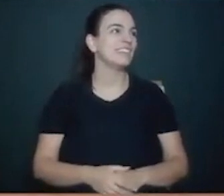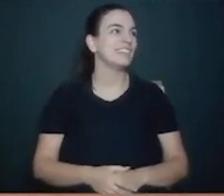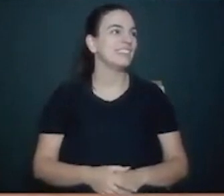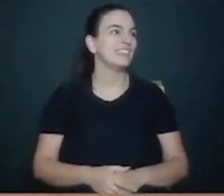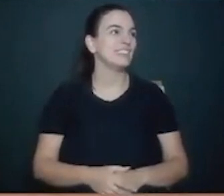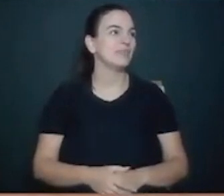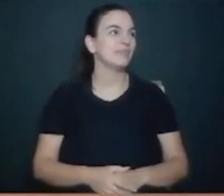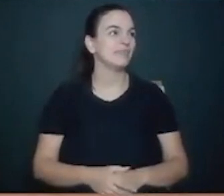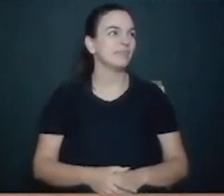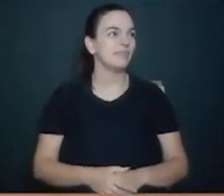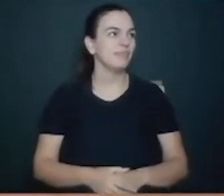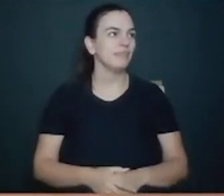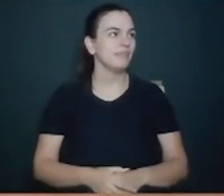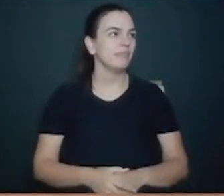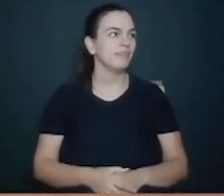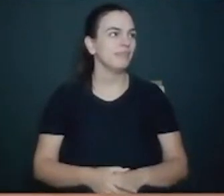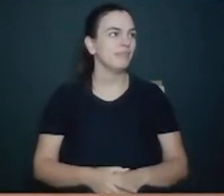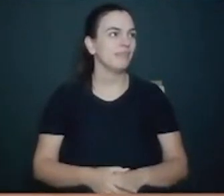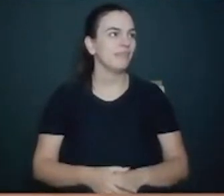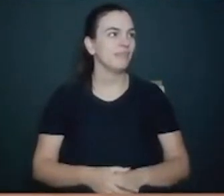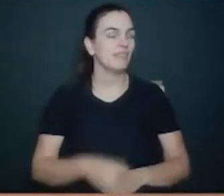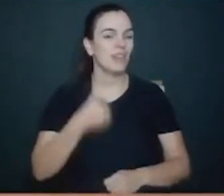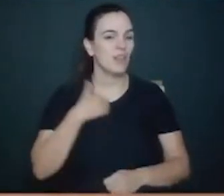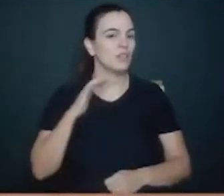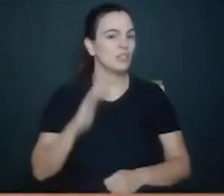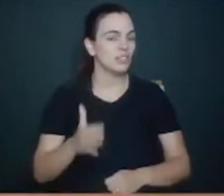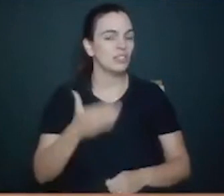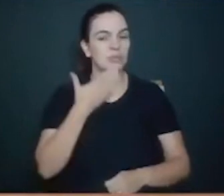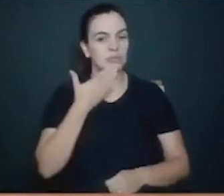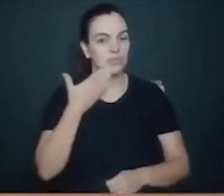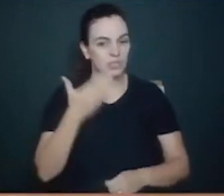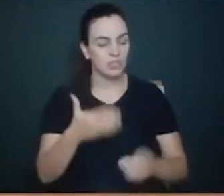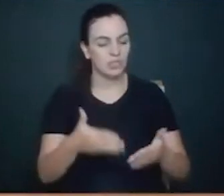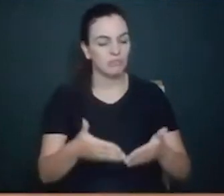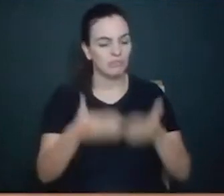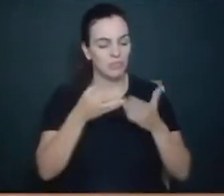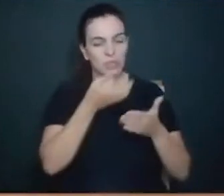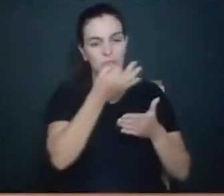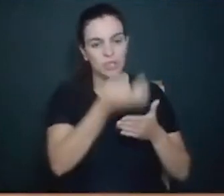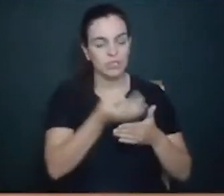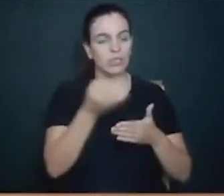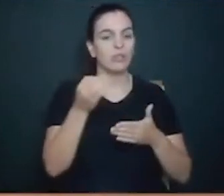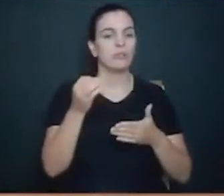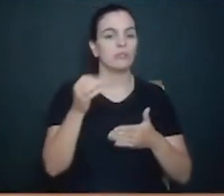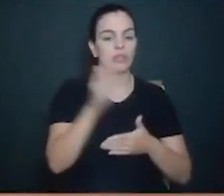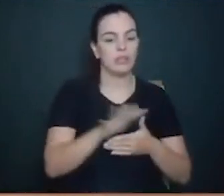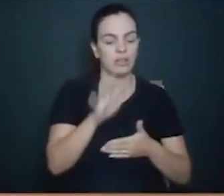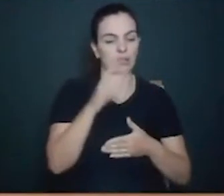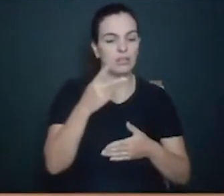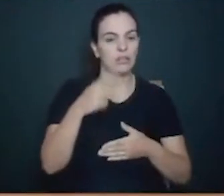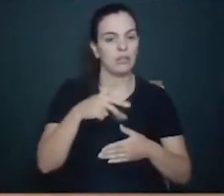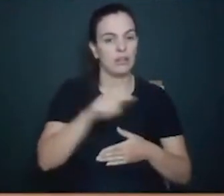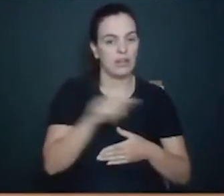fiz um requerimento, uma sugestão aqui ao município, sobretudo da região leste, da regional do Cajuru,